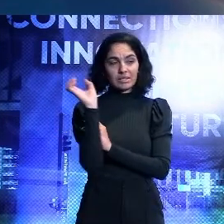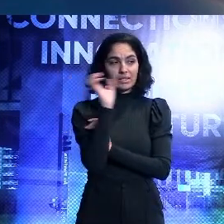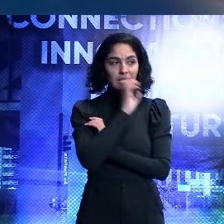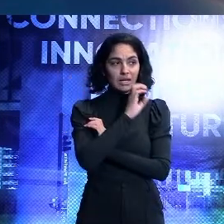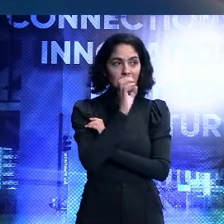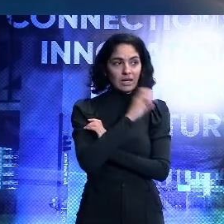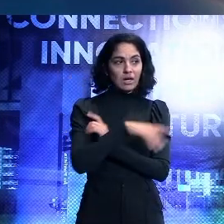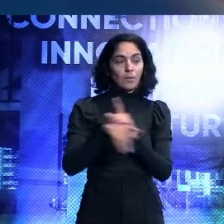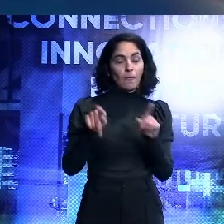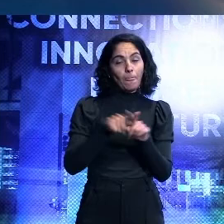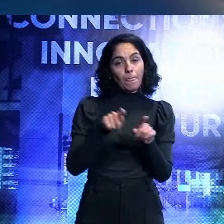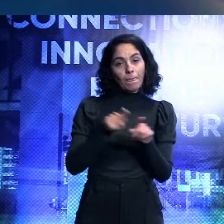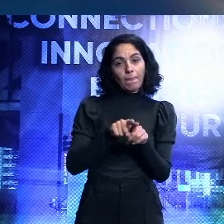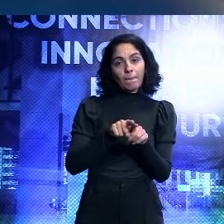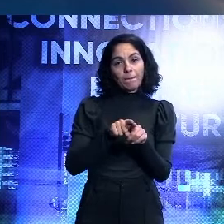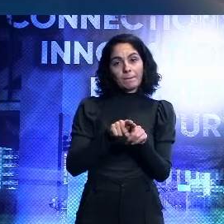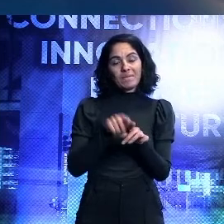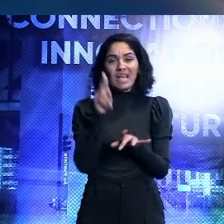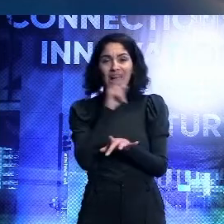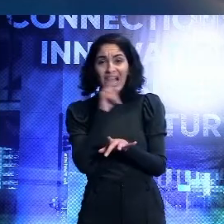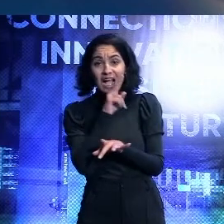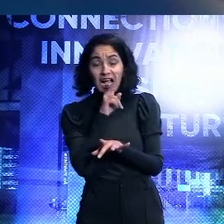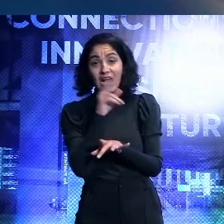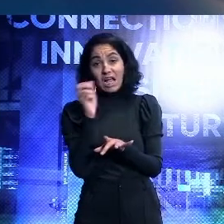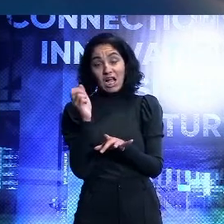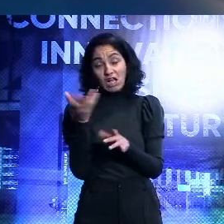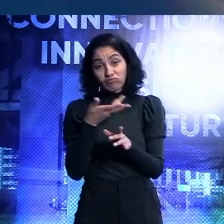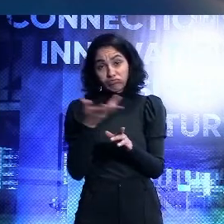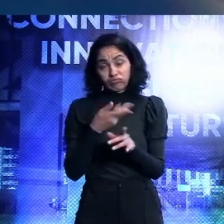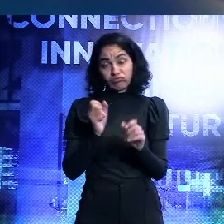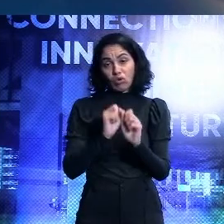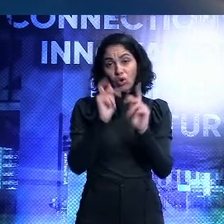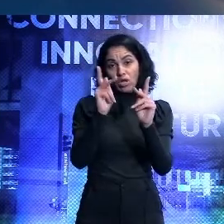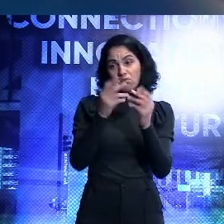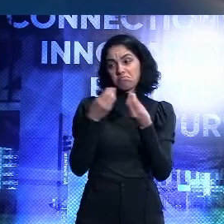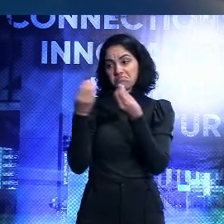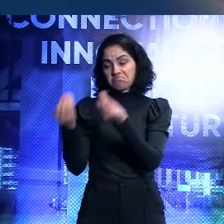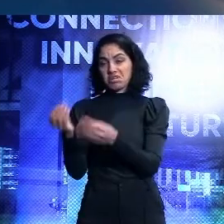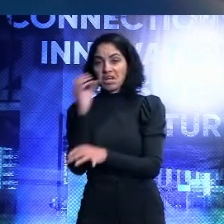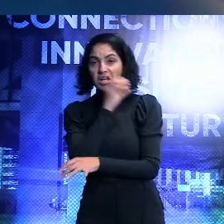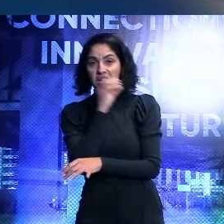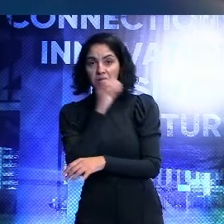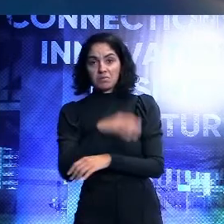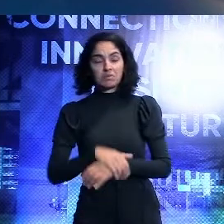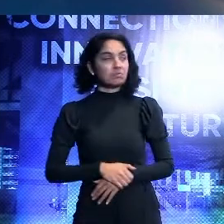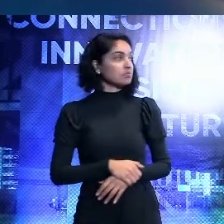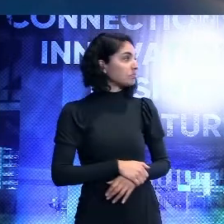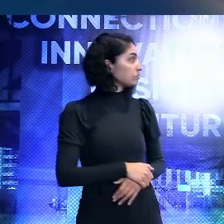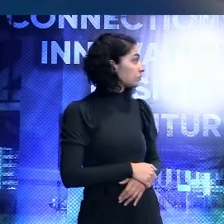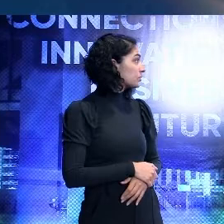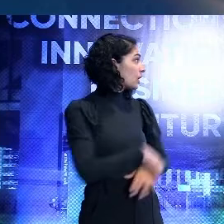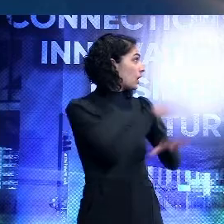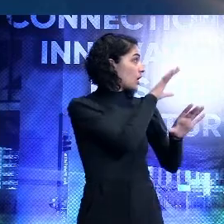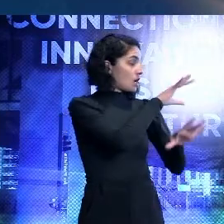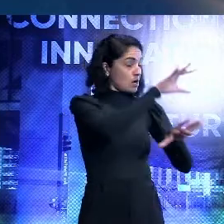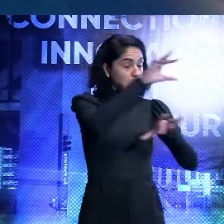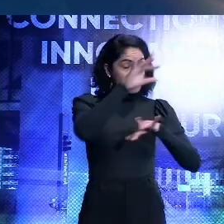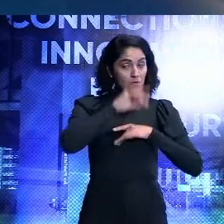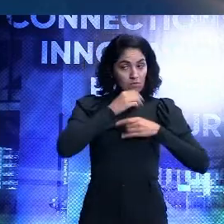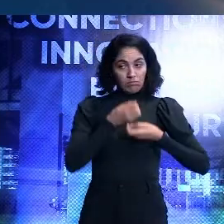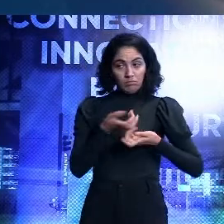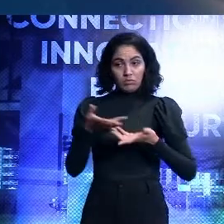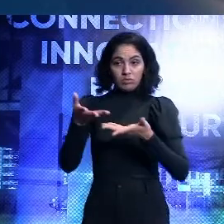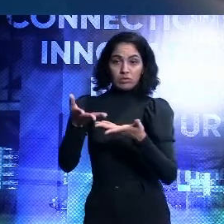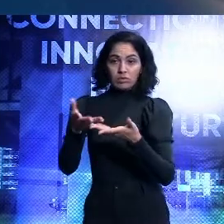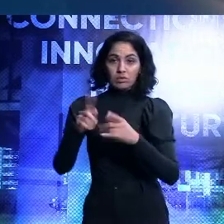ser ágil é apenas entregar mais rápido, você pode, ok, ser tipo isso aqui, ó. Performance, estou entregando um monte de coisa, mas um monte de